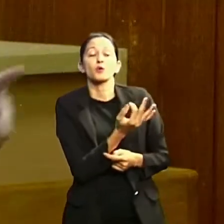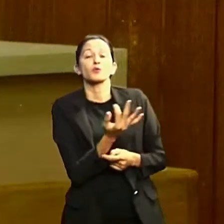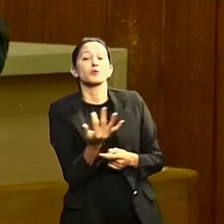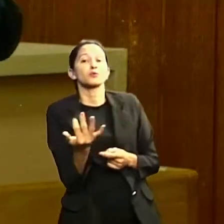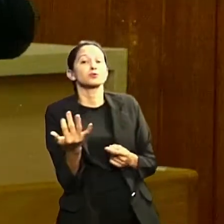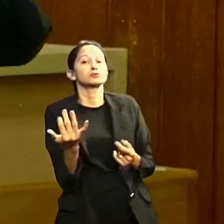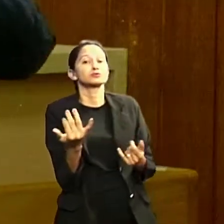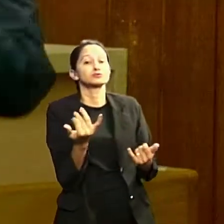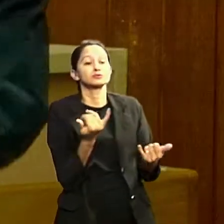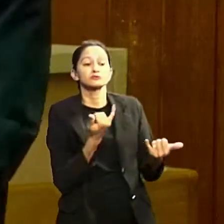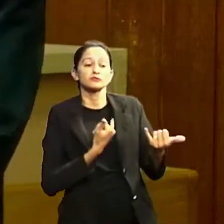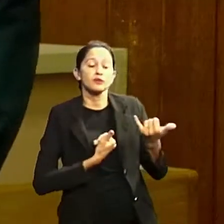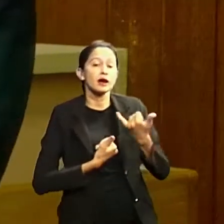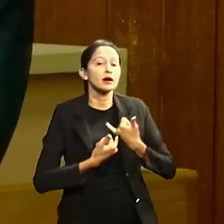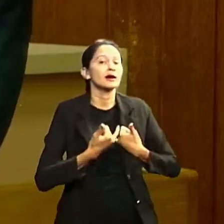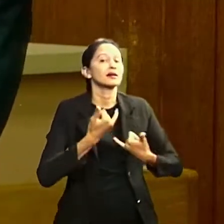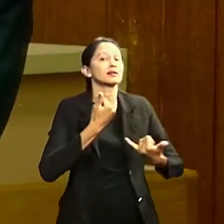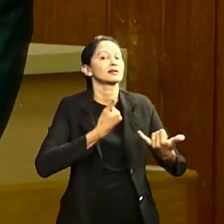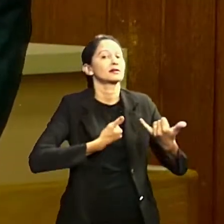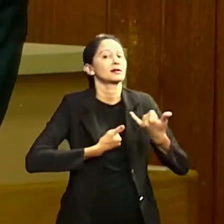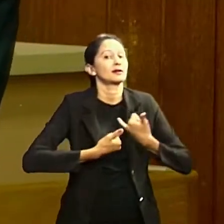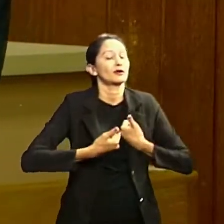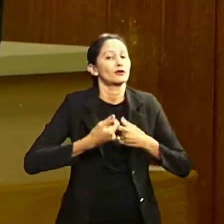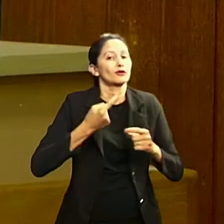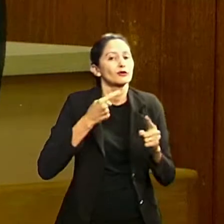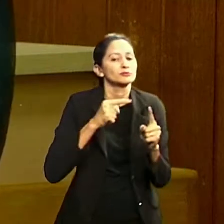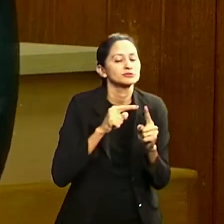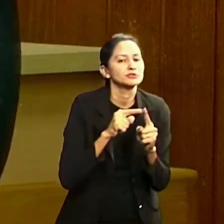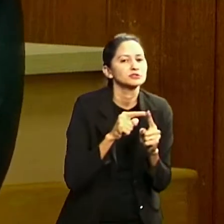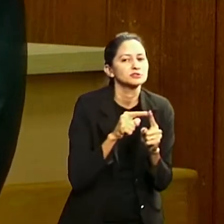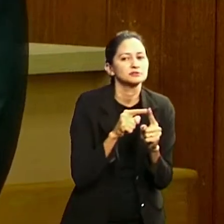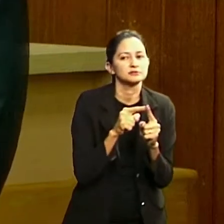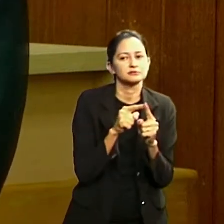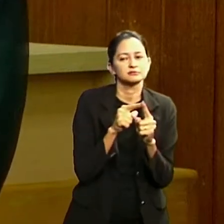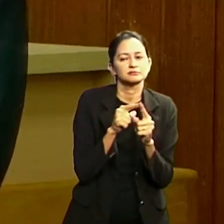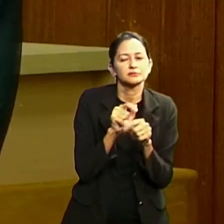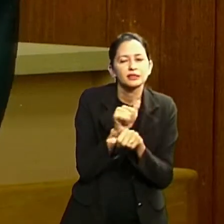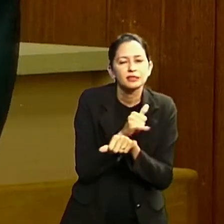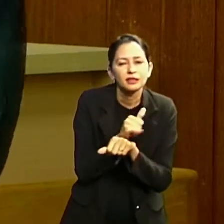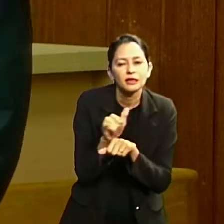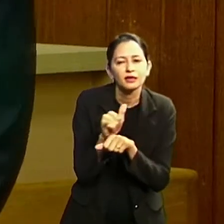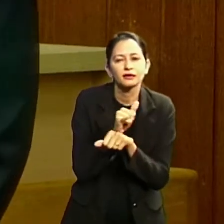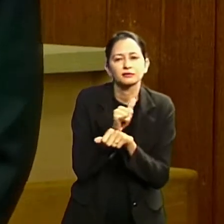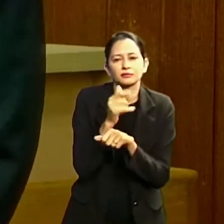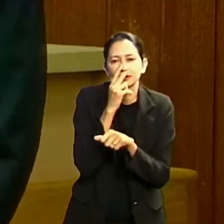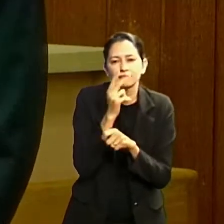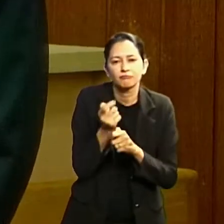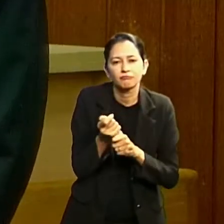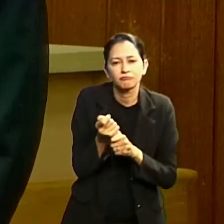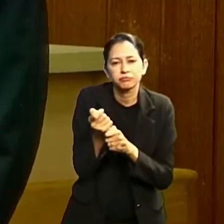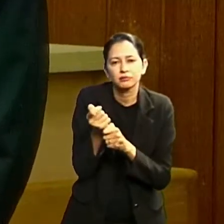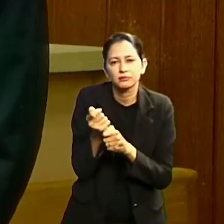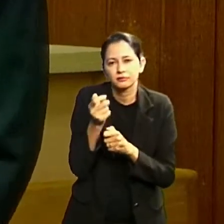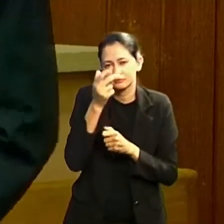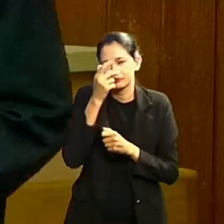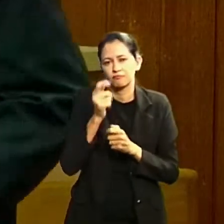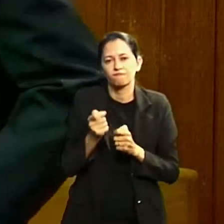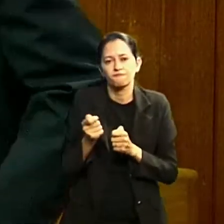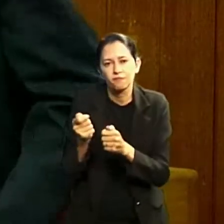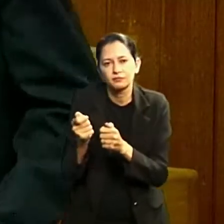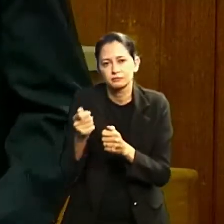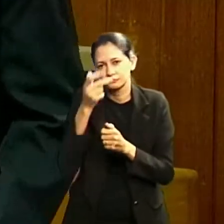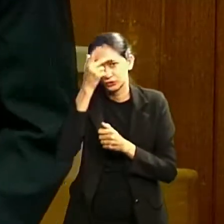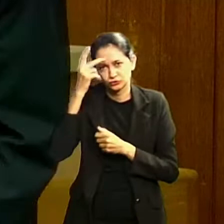Alguns aí dizem, criando dificuldade para poder vender facilidades. Isso é muito sério. E